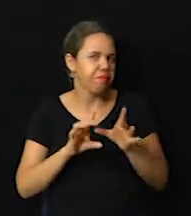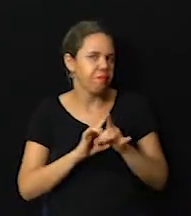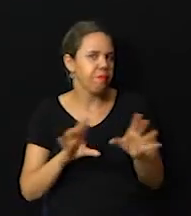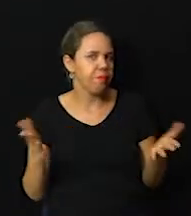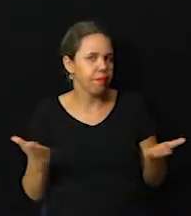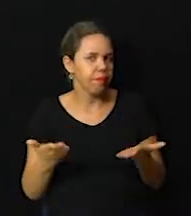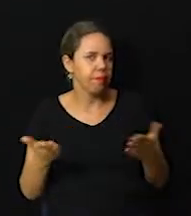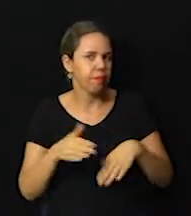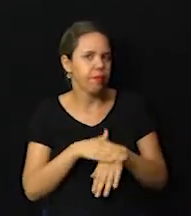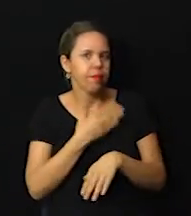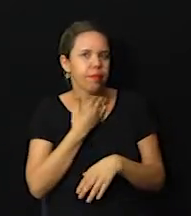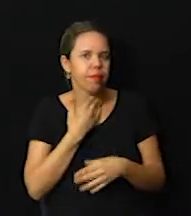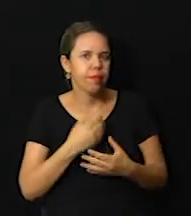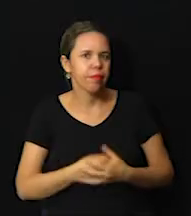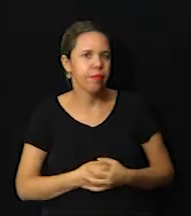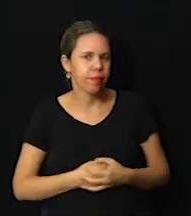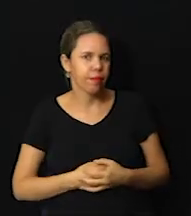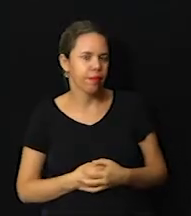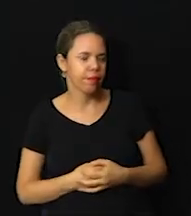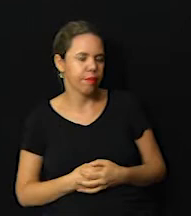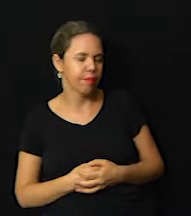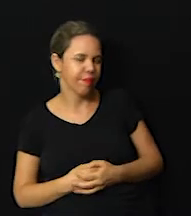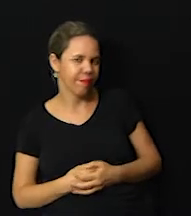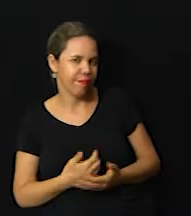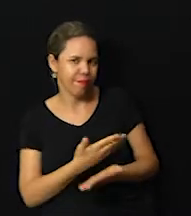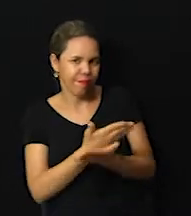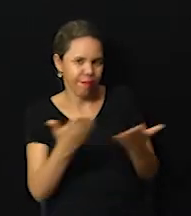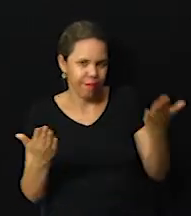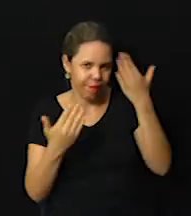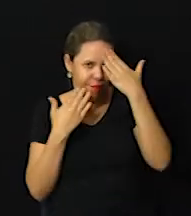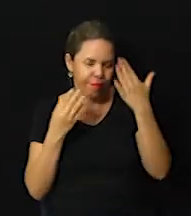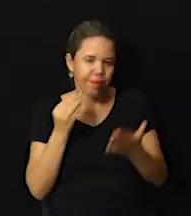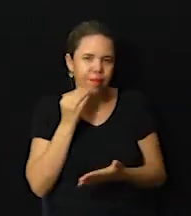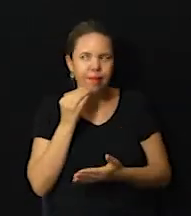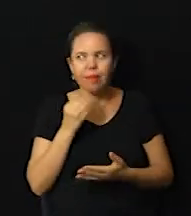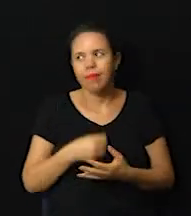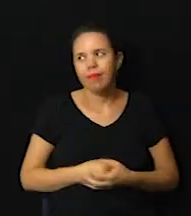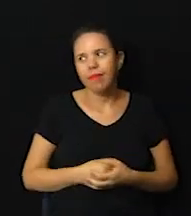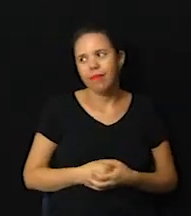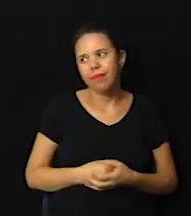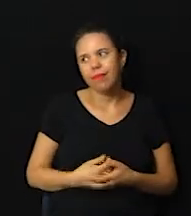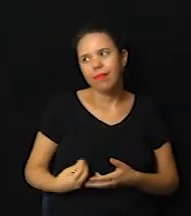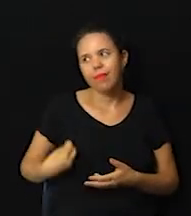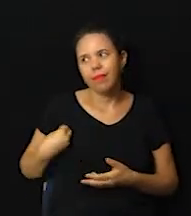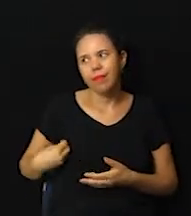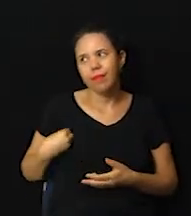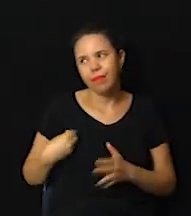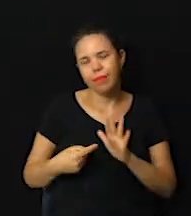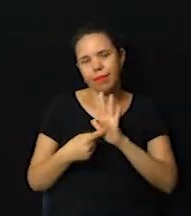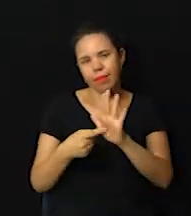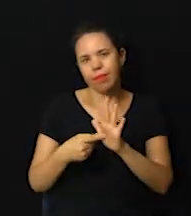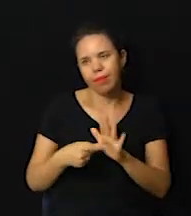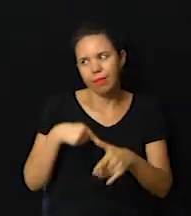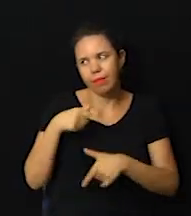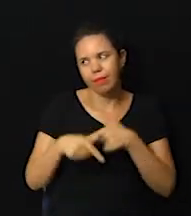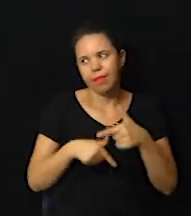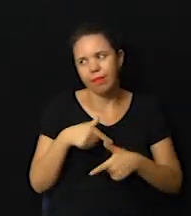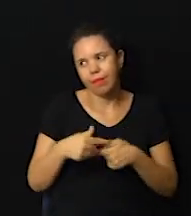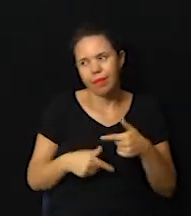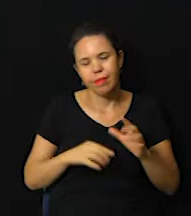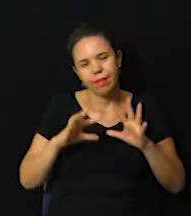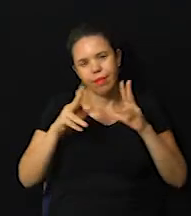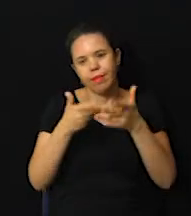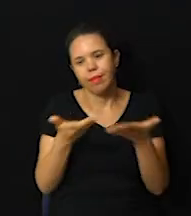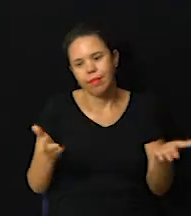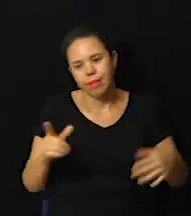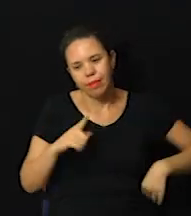dia para ficar aqui com a gente. Obrigada a vocês por ter essa oportunidade de estar apresentando o nosso trabalho para todos